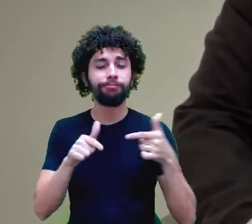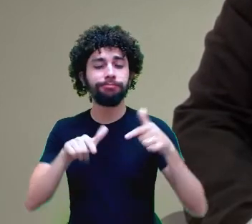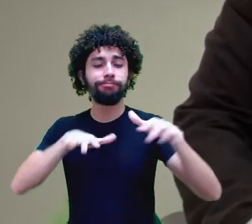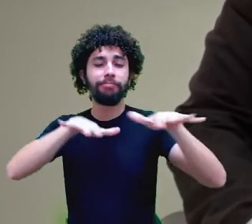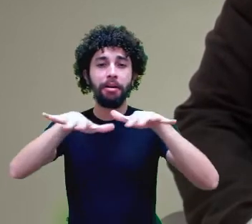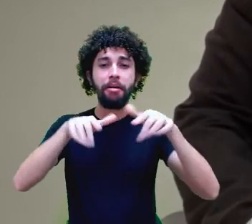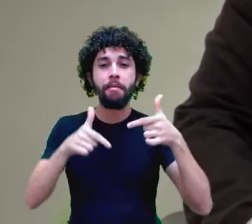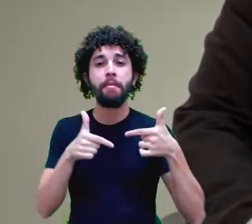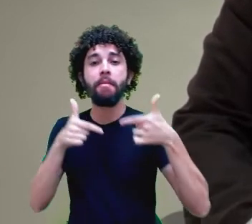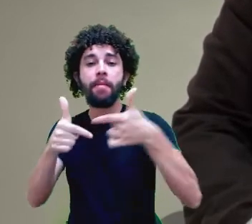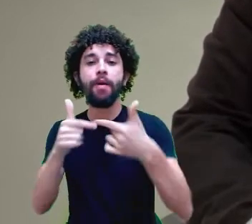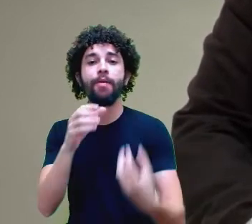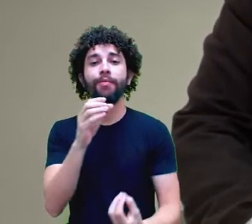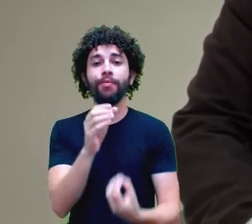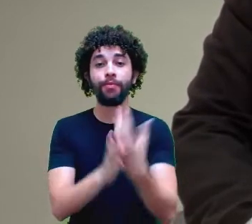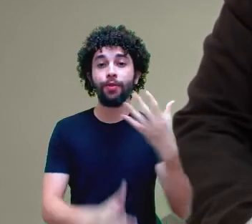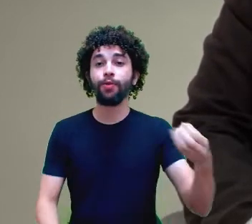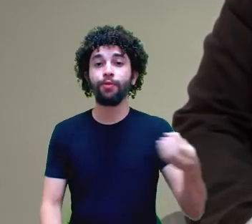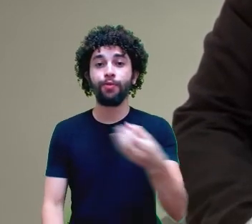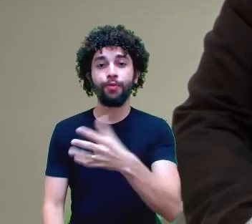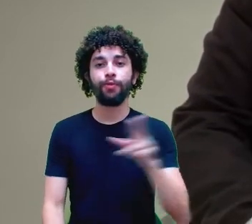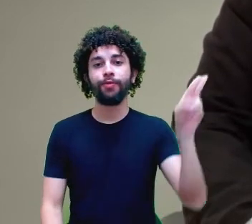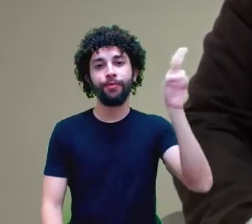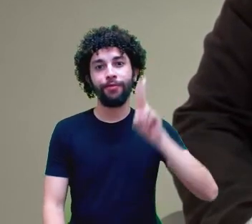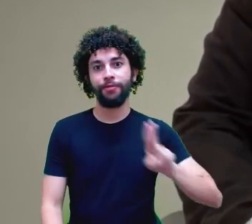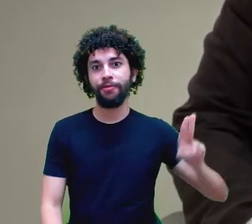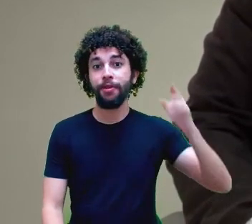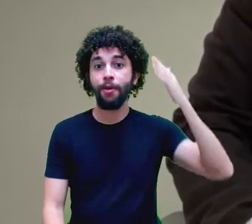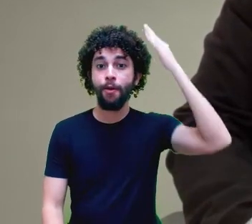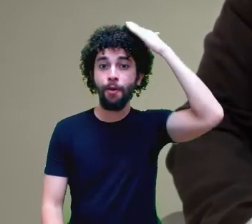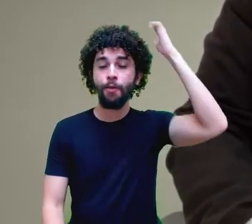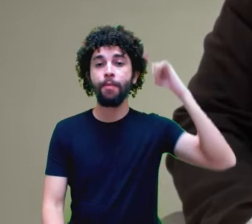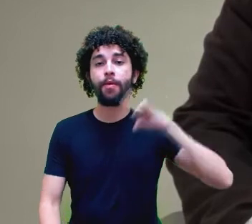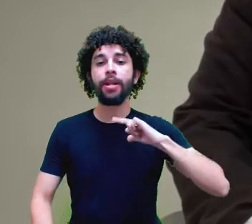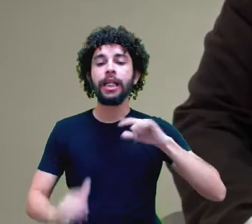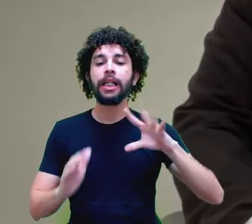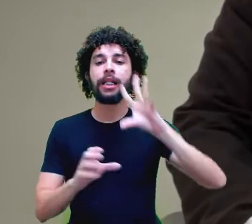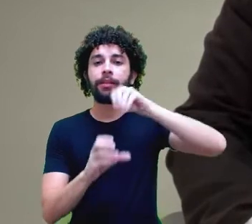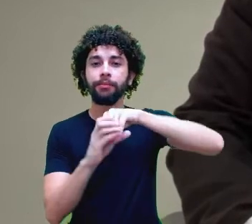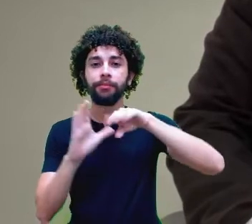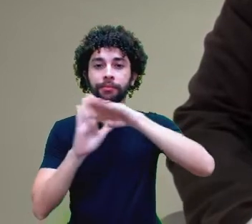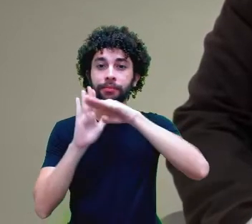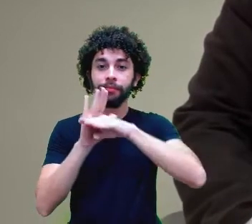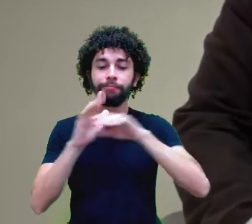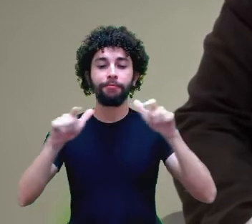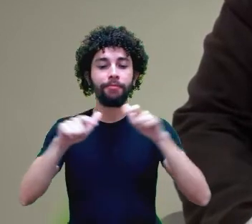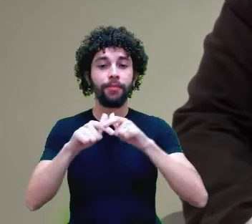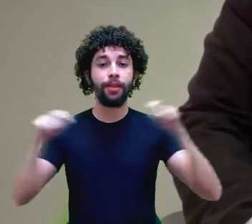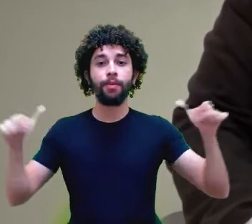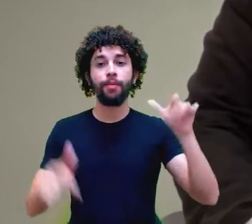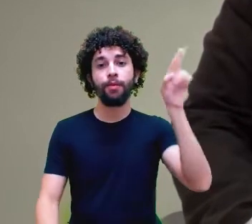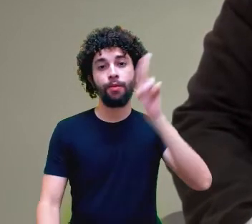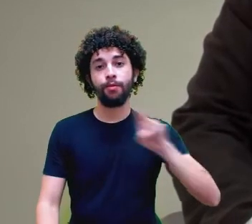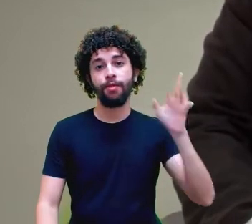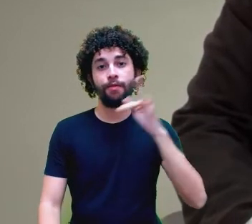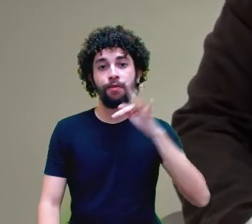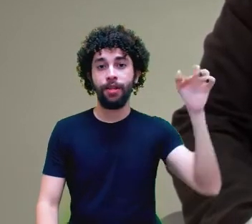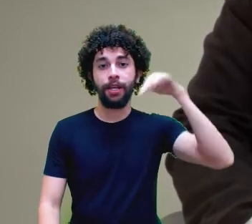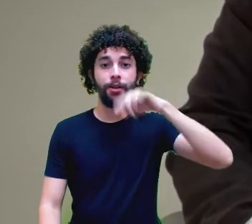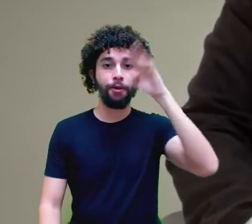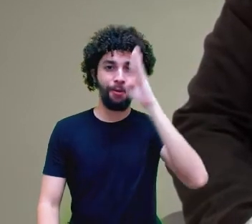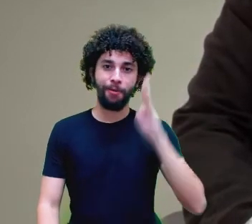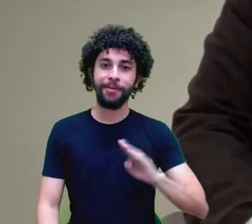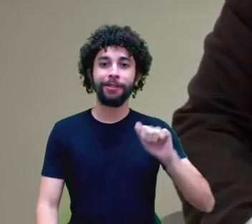decisivo na mobilização e luta que levou à criação da nova Universidade Paraense, em meio ao programa de expansão das